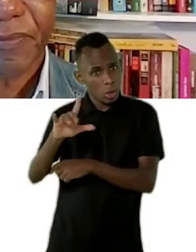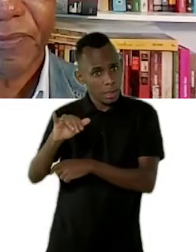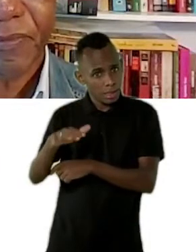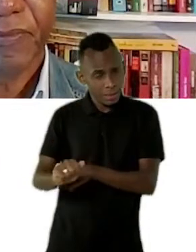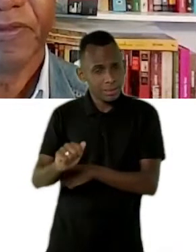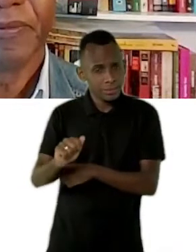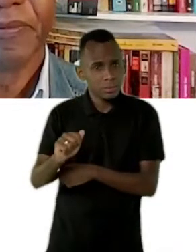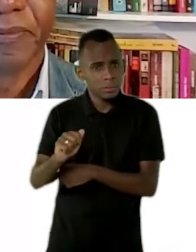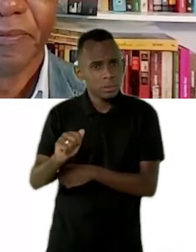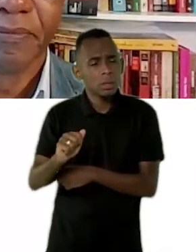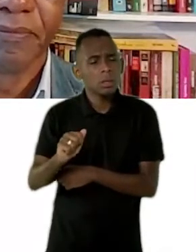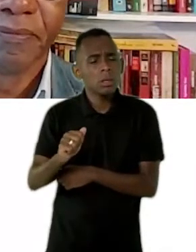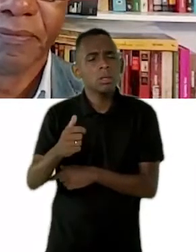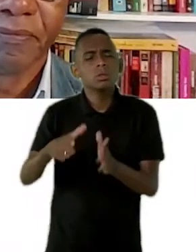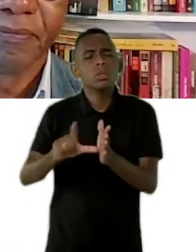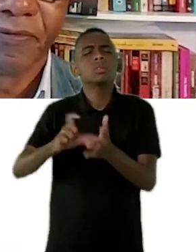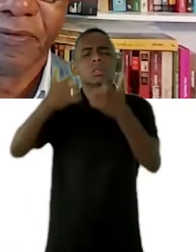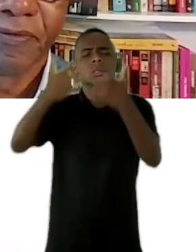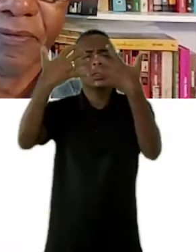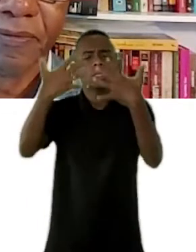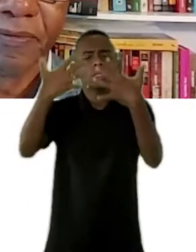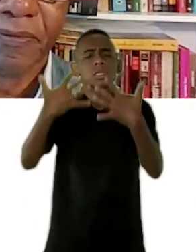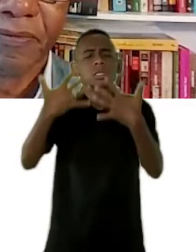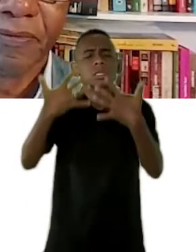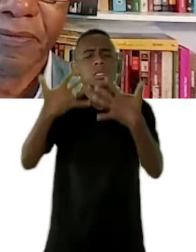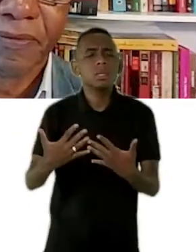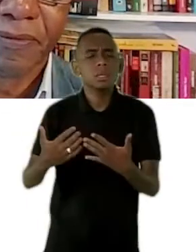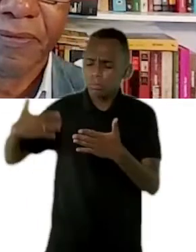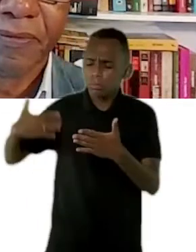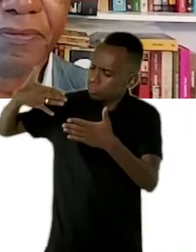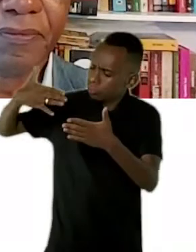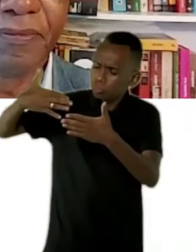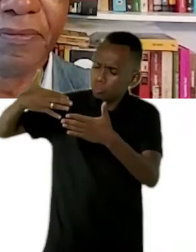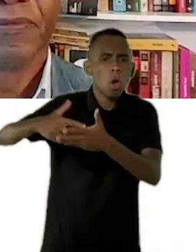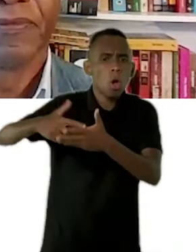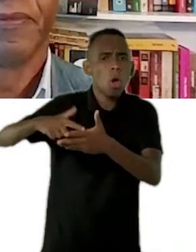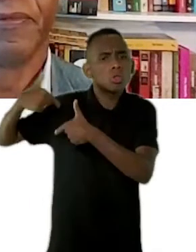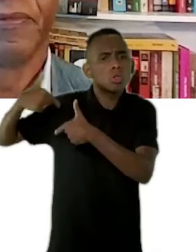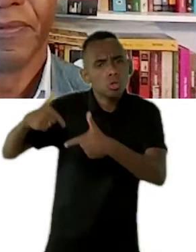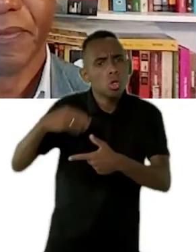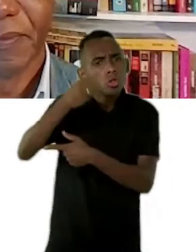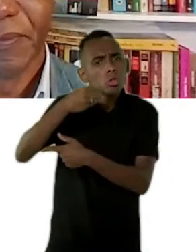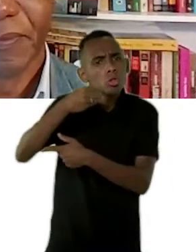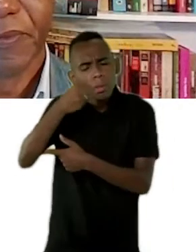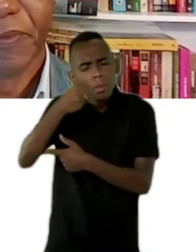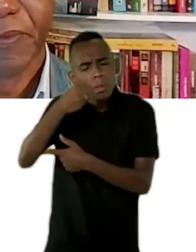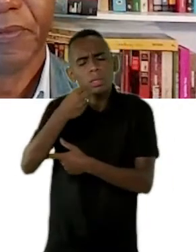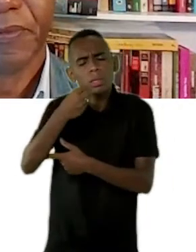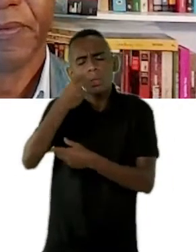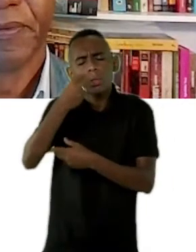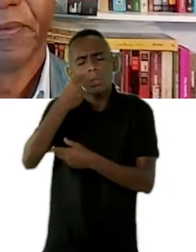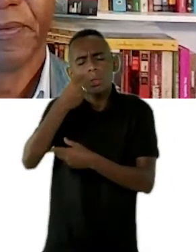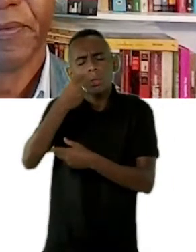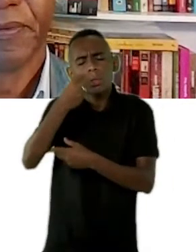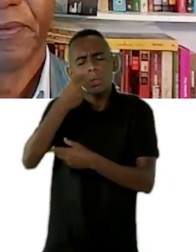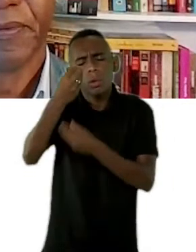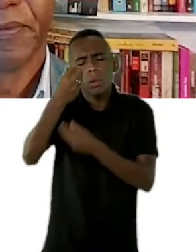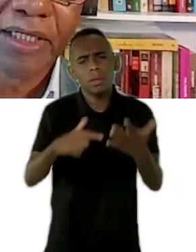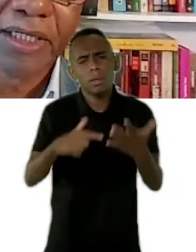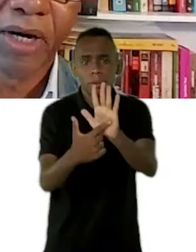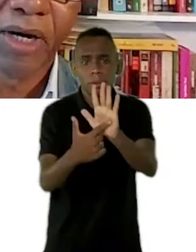trajetória até chegar em Carolina e por que Carolina na sua vida. Bom,